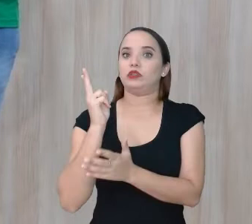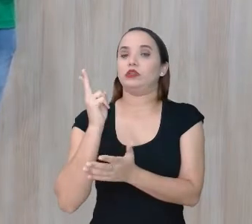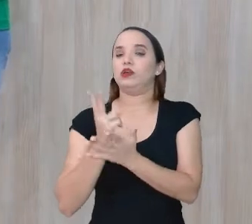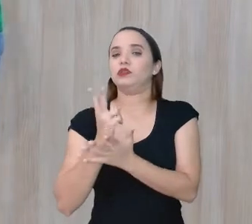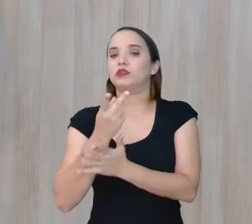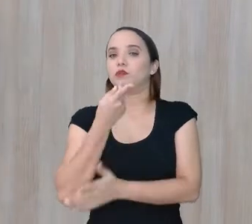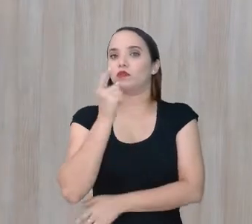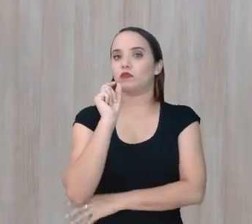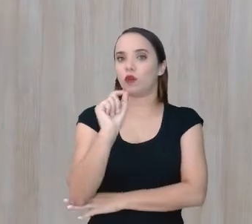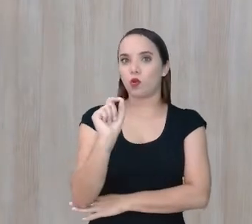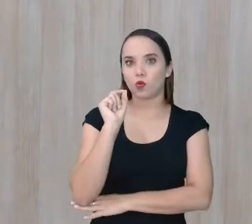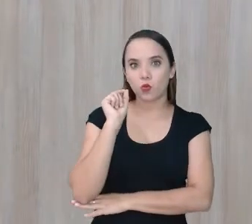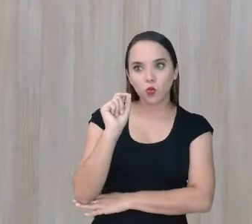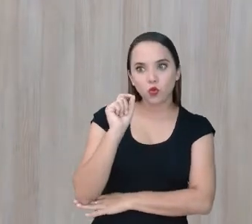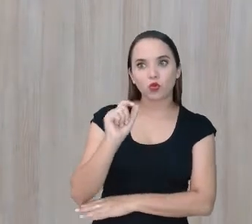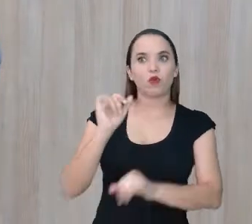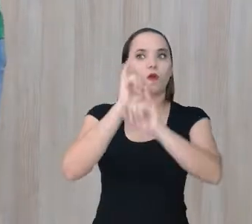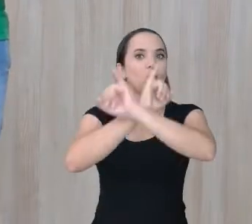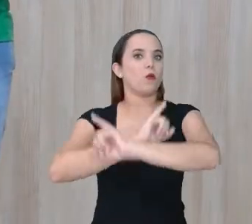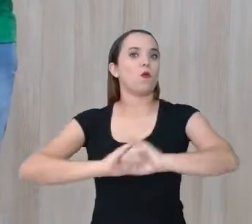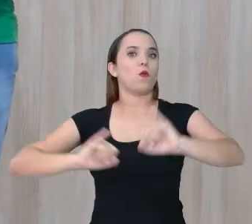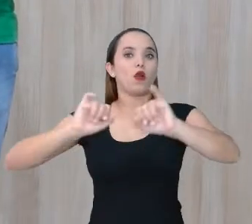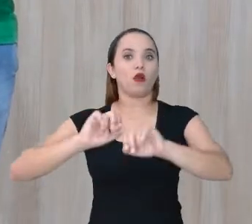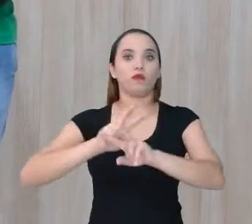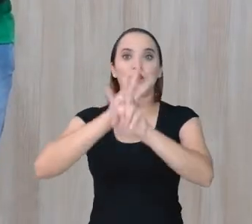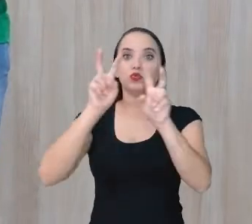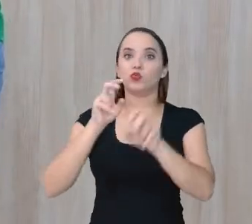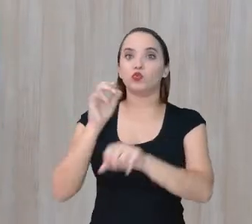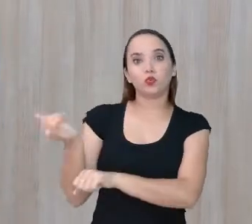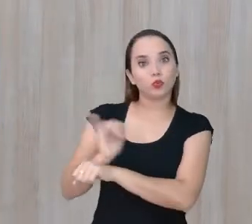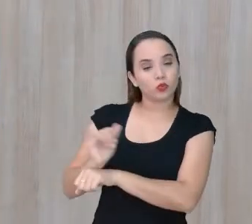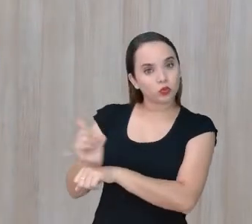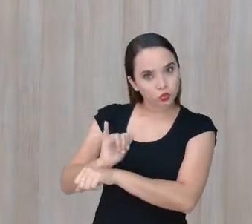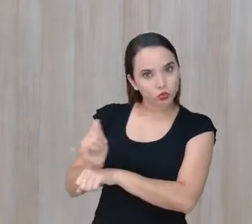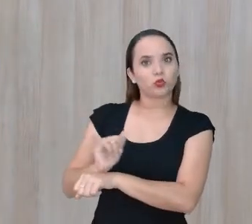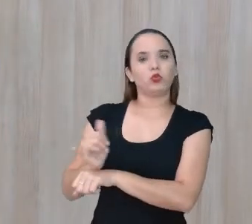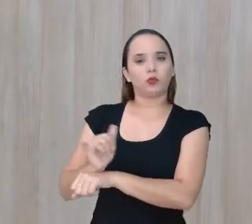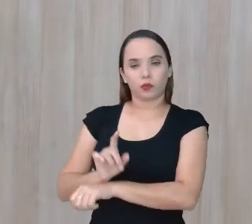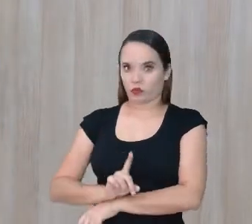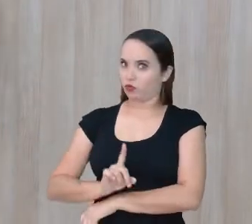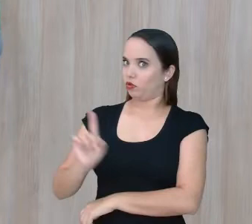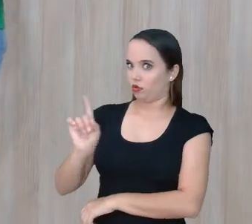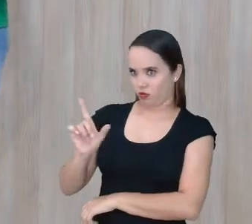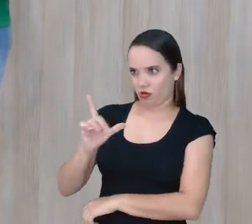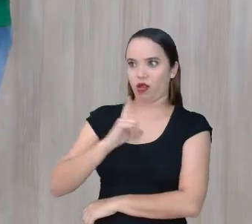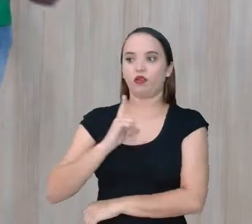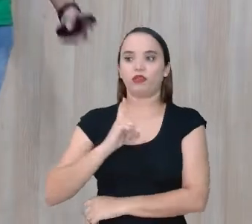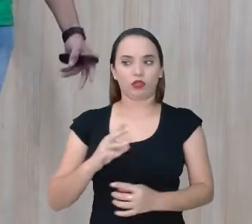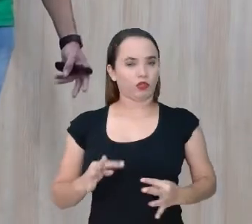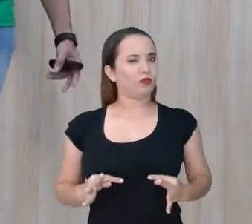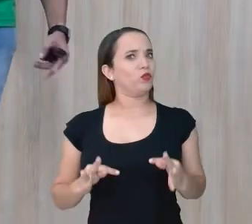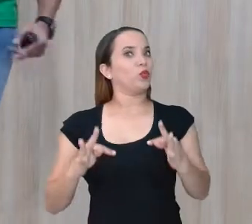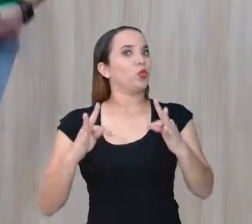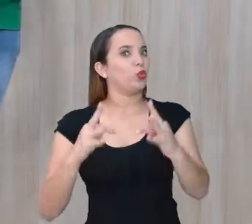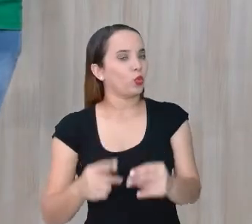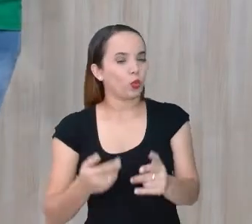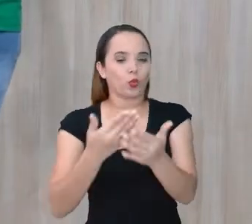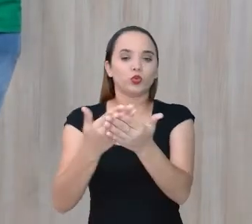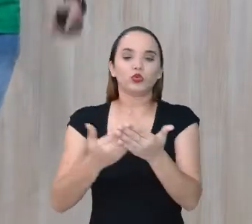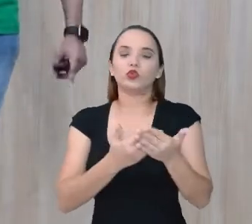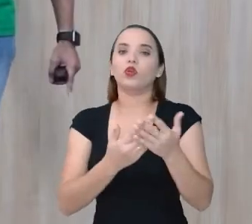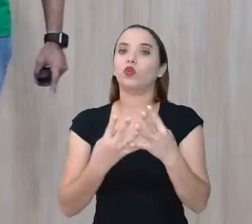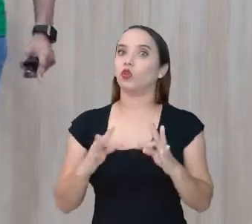costumo avisar aí para vocês sobre o nosso canal no YouTube. Lá você tem todas as aulas, de todas